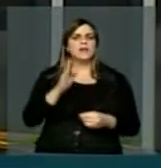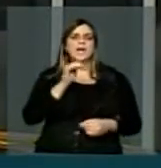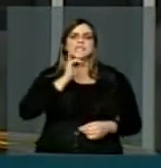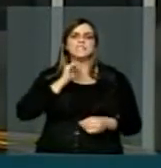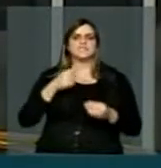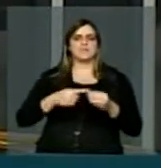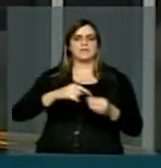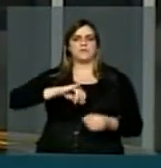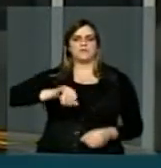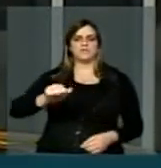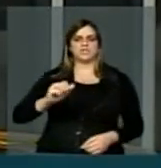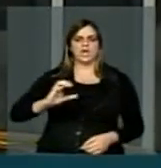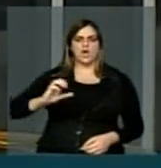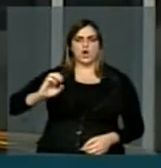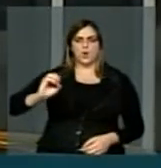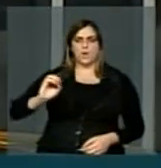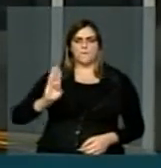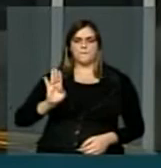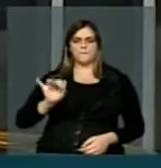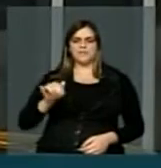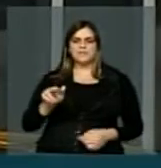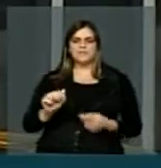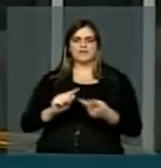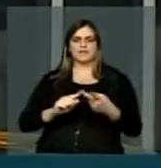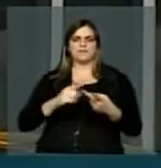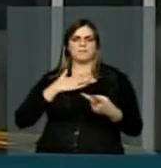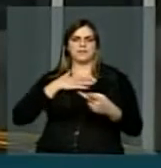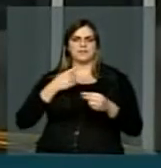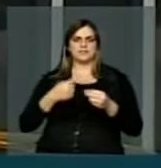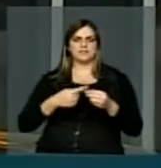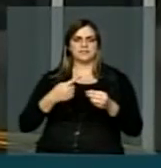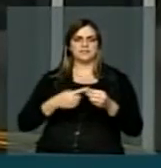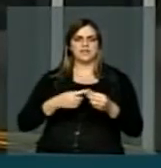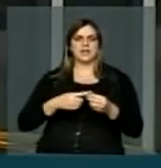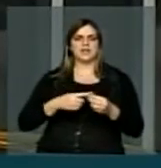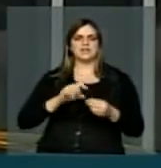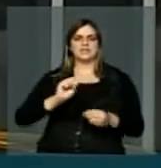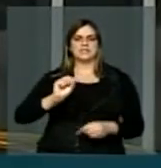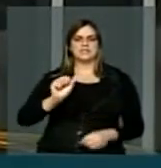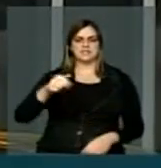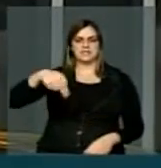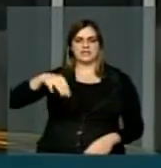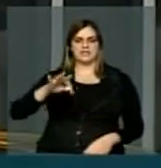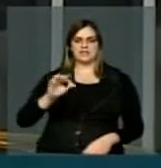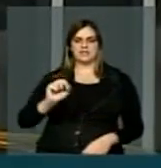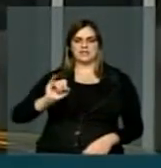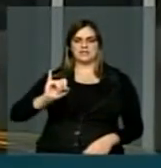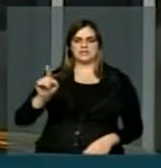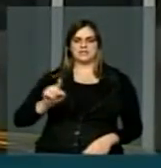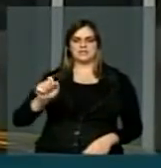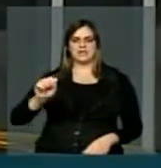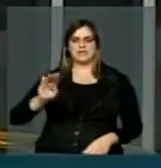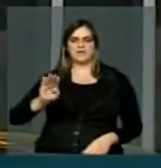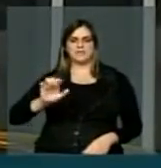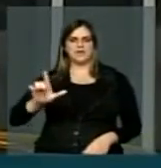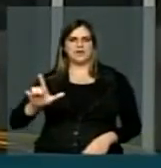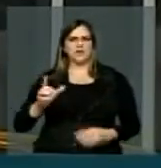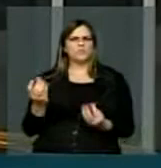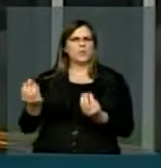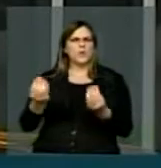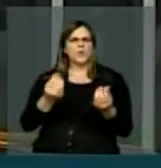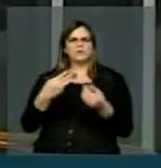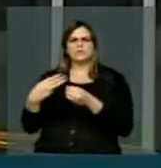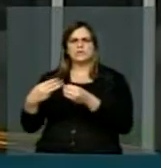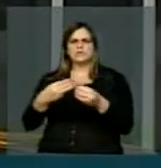Jacobina, como Santa Isabel, a minha cidade de origem, os municípios brasileiros, que